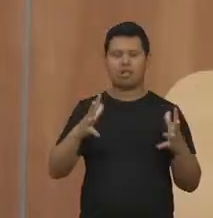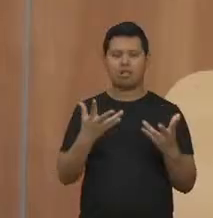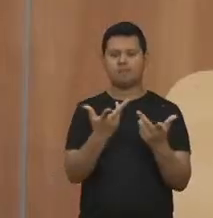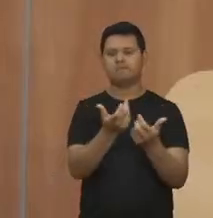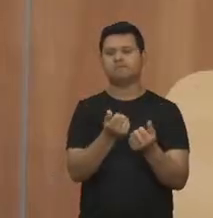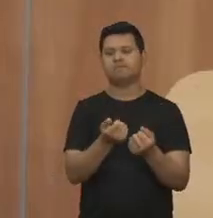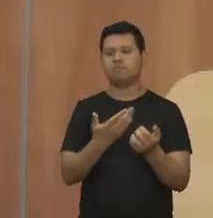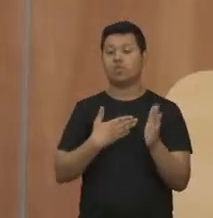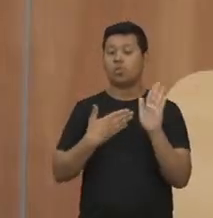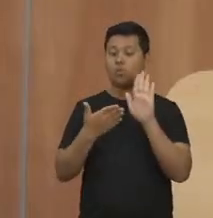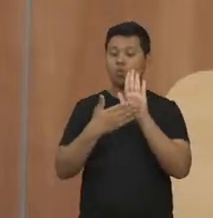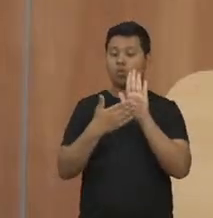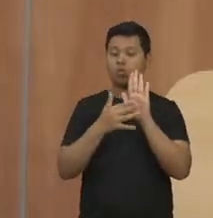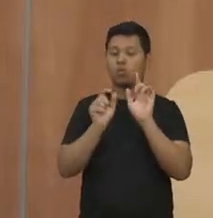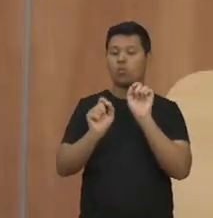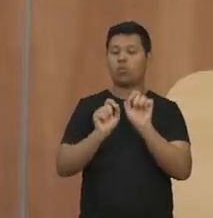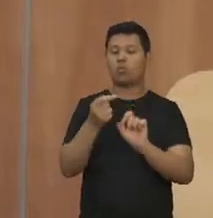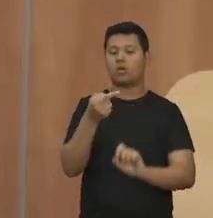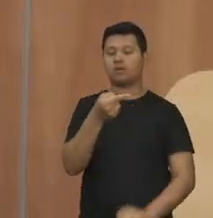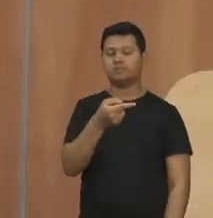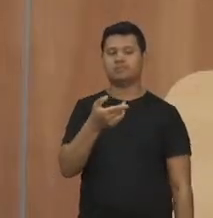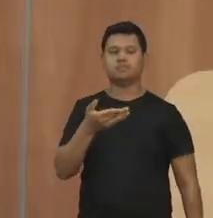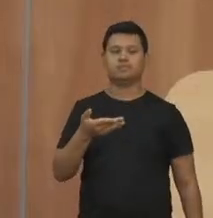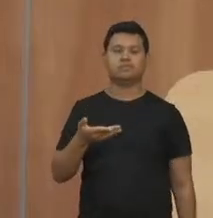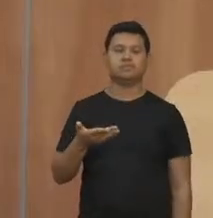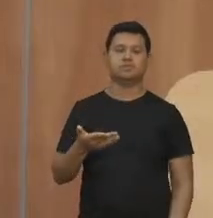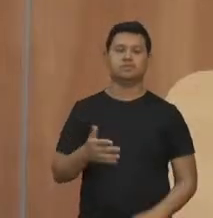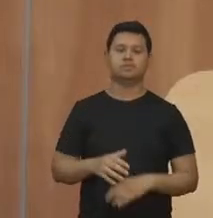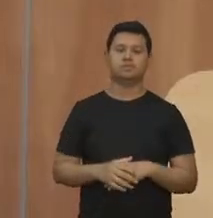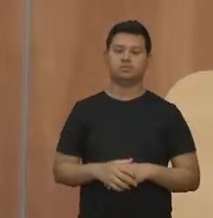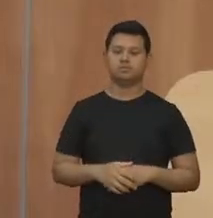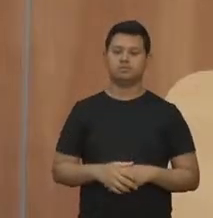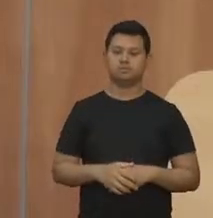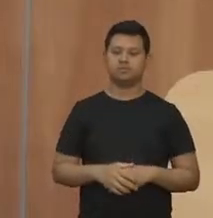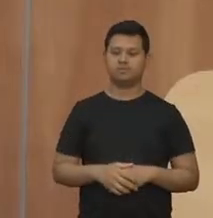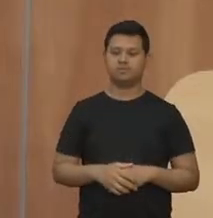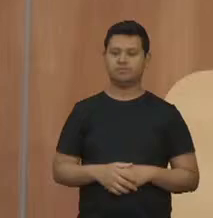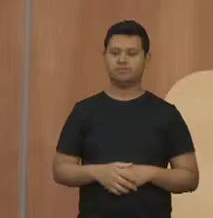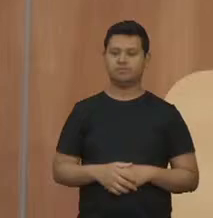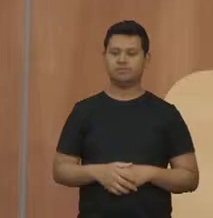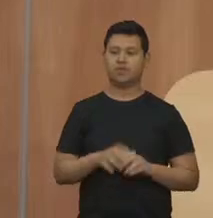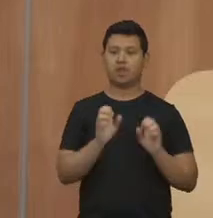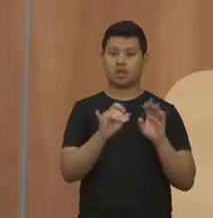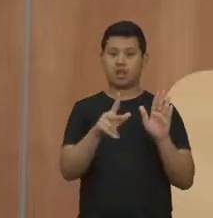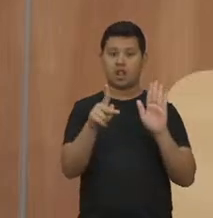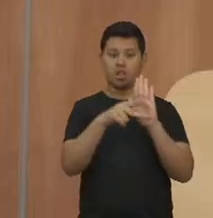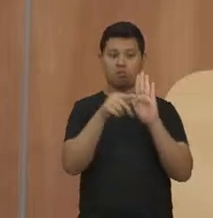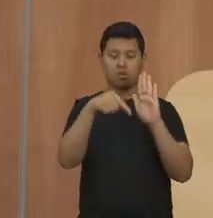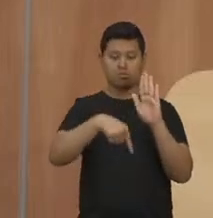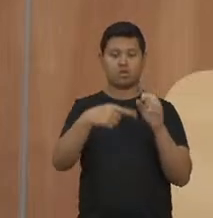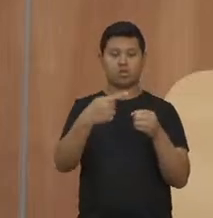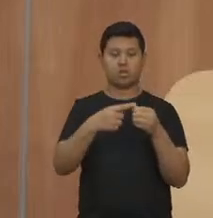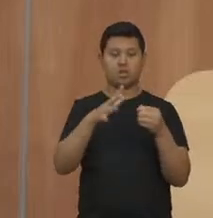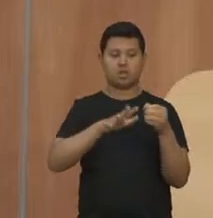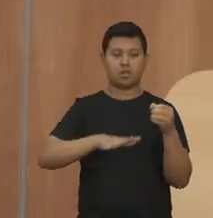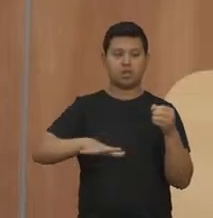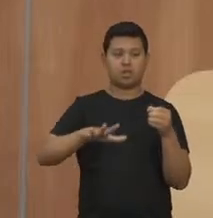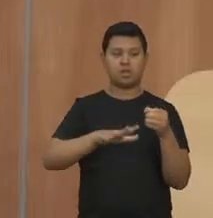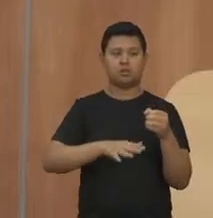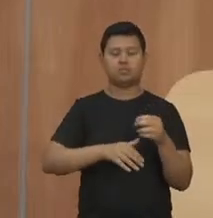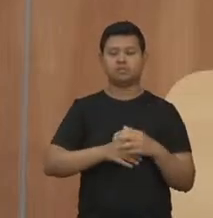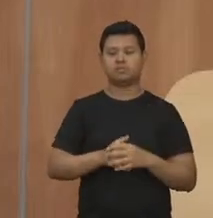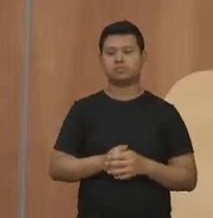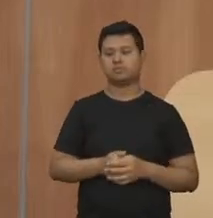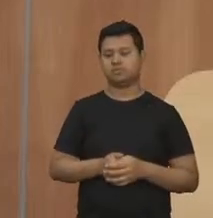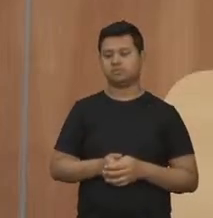nossa proposta aqui hoje é a gente formalizar esse programa na cidade. Nós já temos a portaria